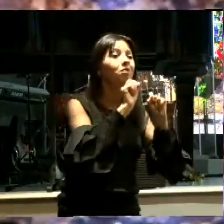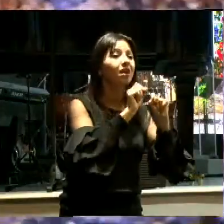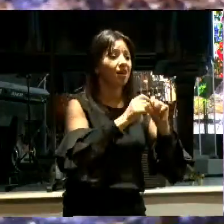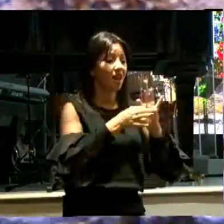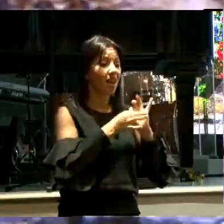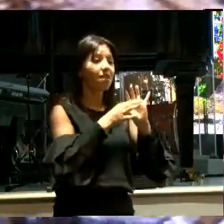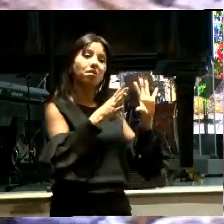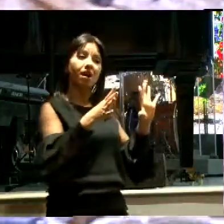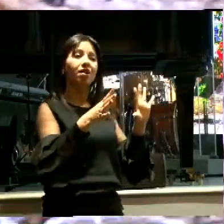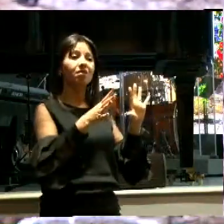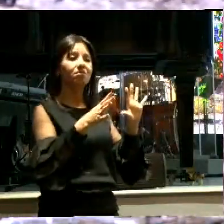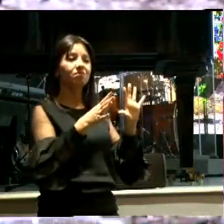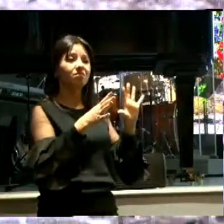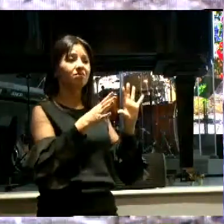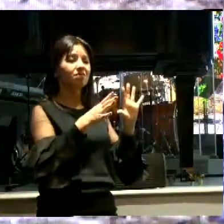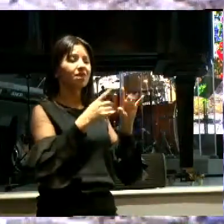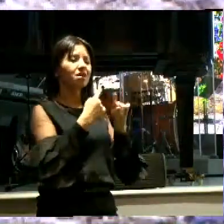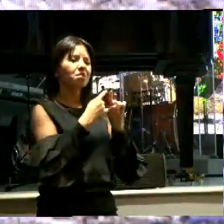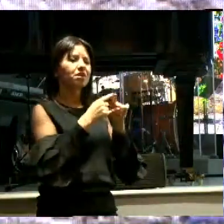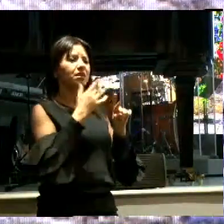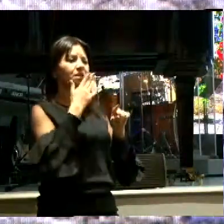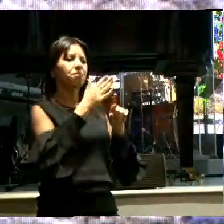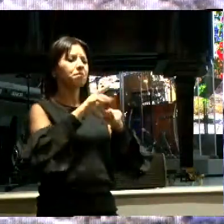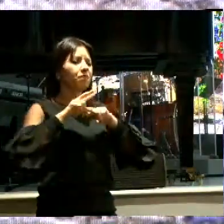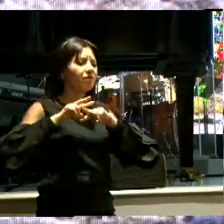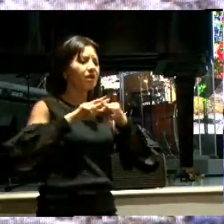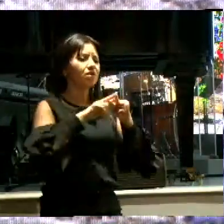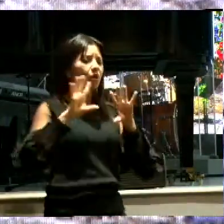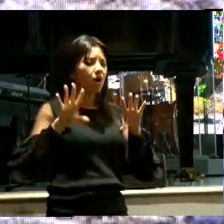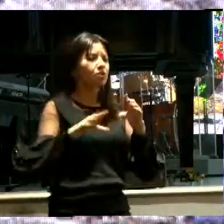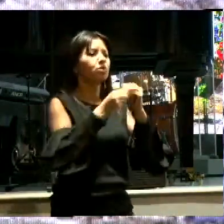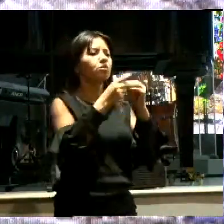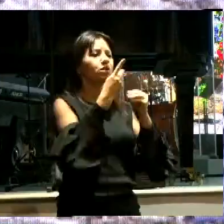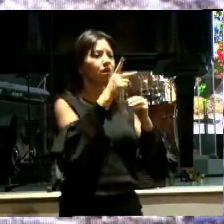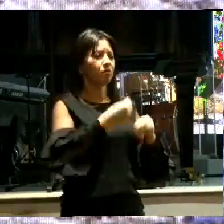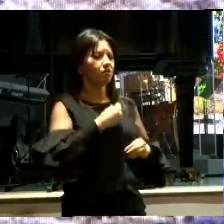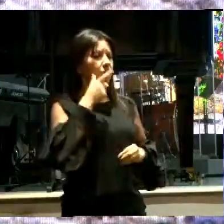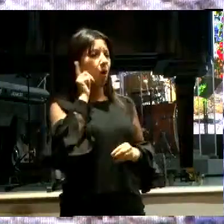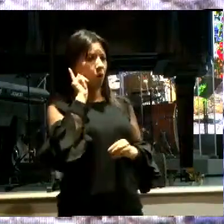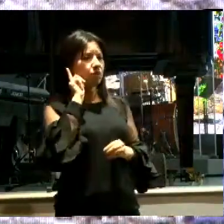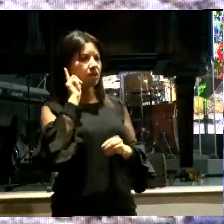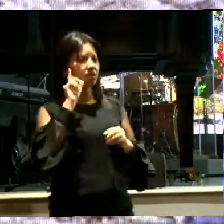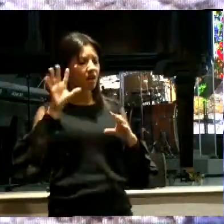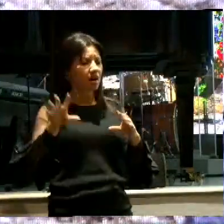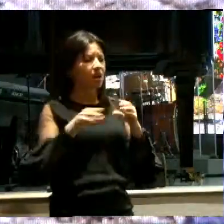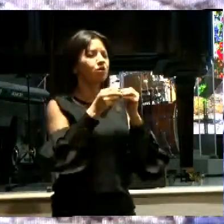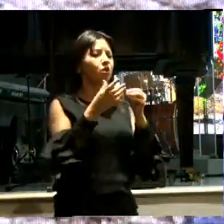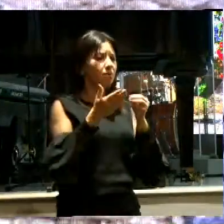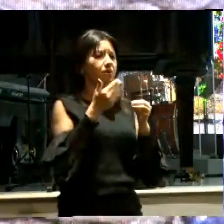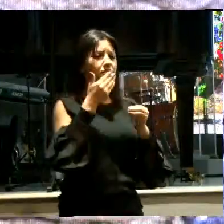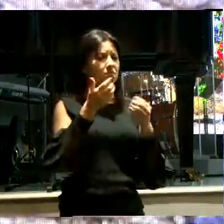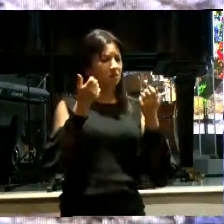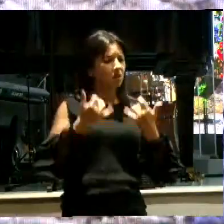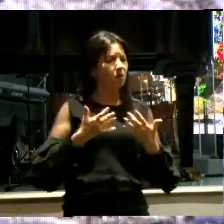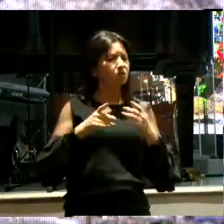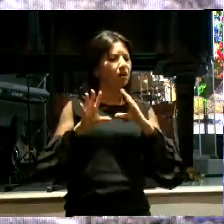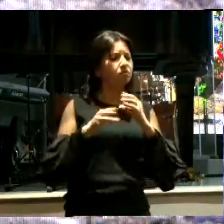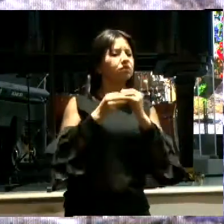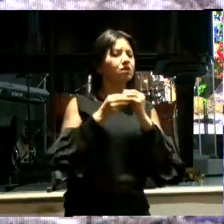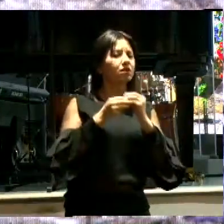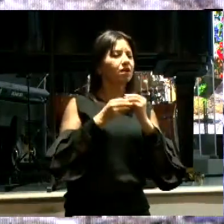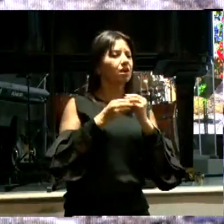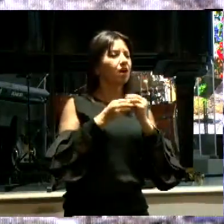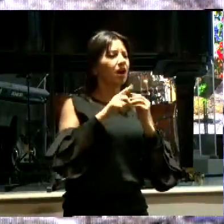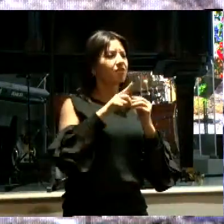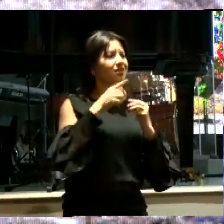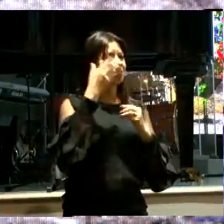vida ontem, com certeza você vai esquecer de muitas coisas. Mas o Senhor, Ele sabe do ontem, Ele